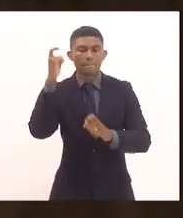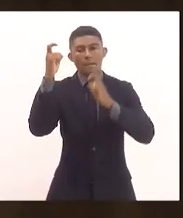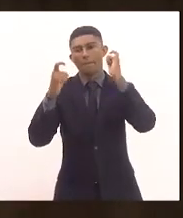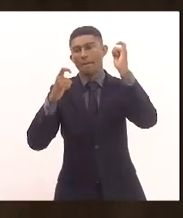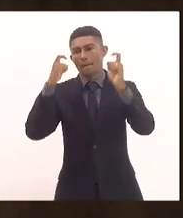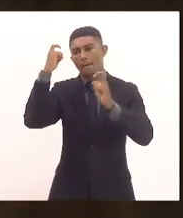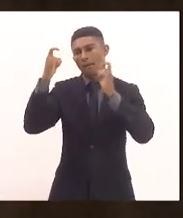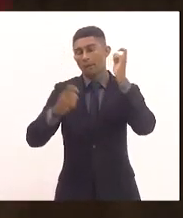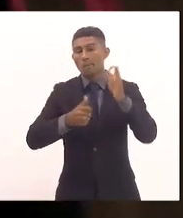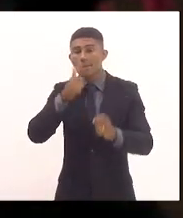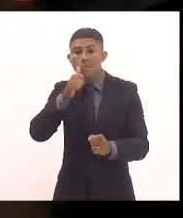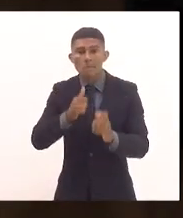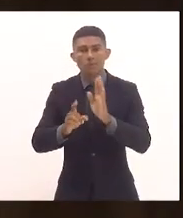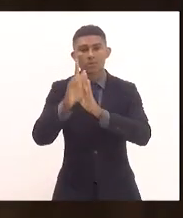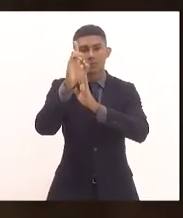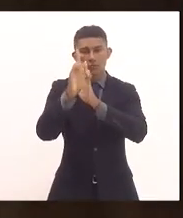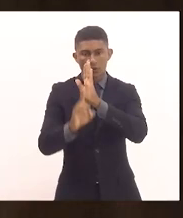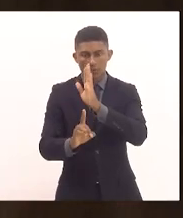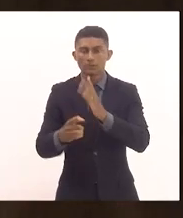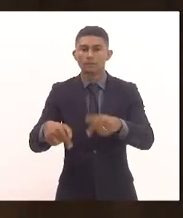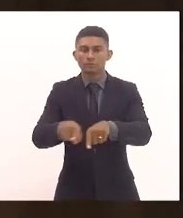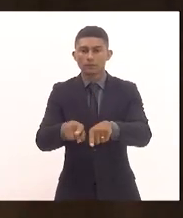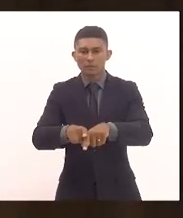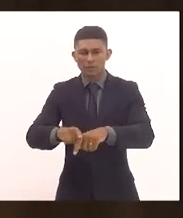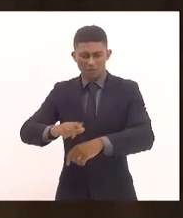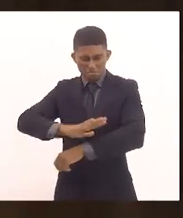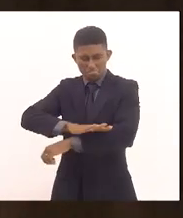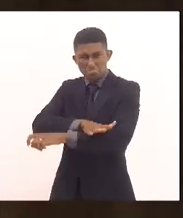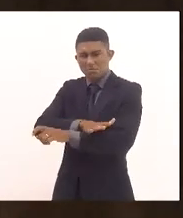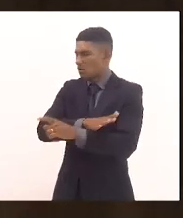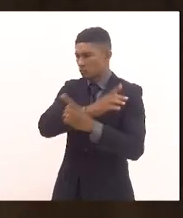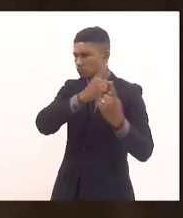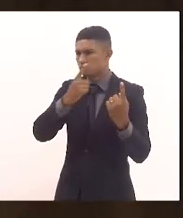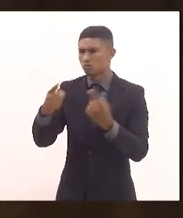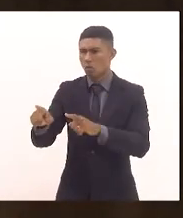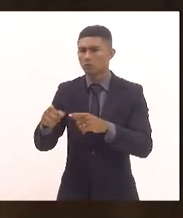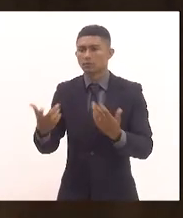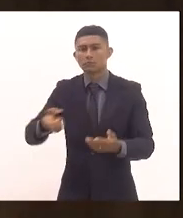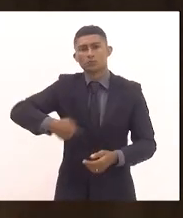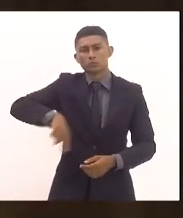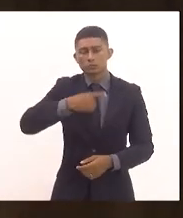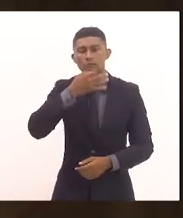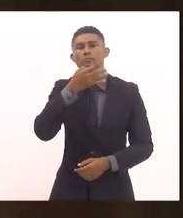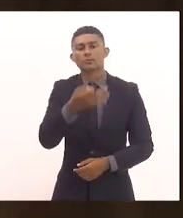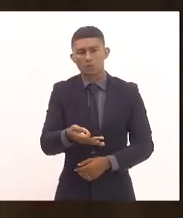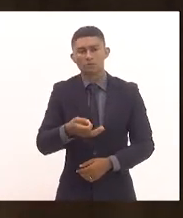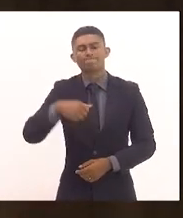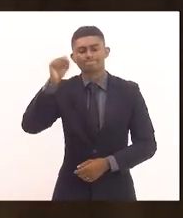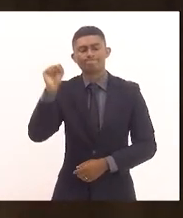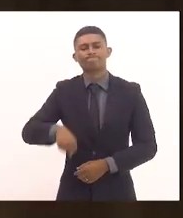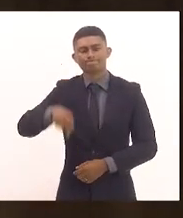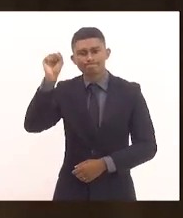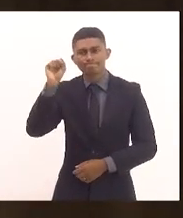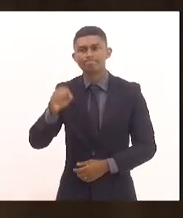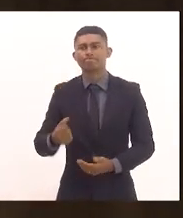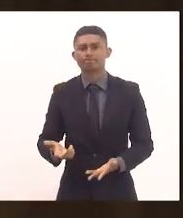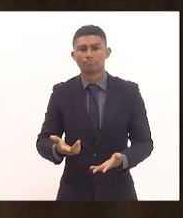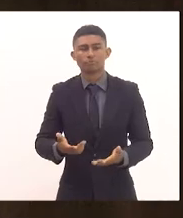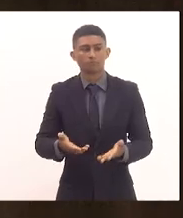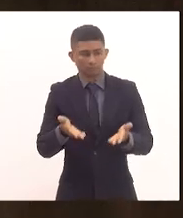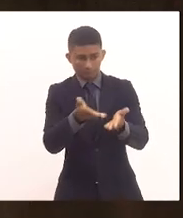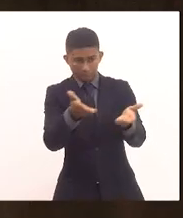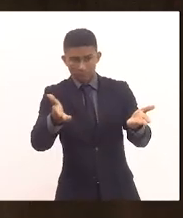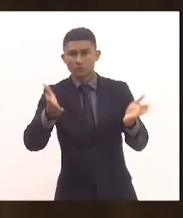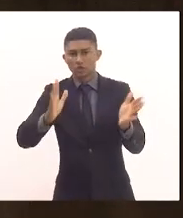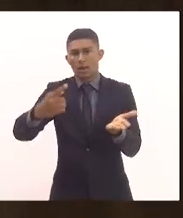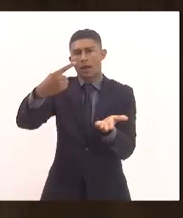os direitos da mulher e contra todo tipo de preconceito, o nosso parecer é favorável com o acordo já